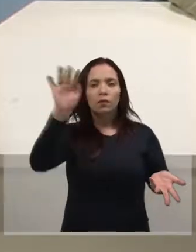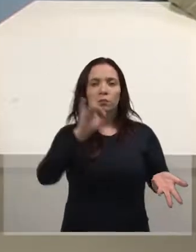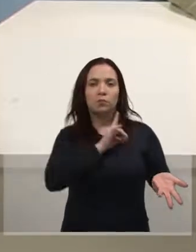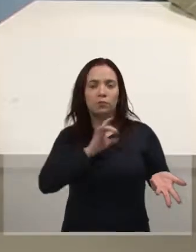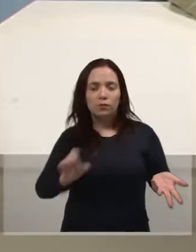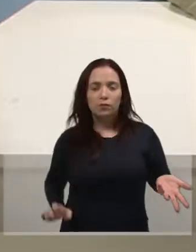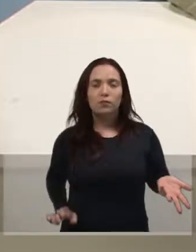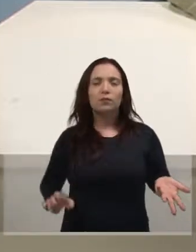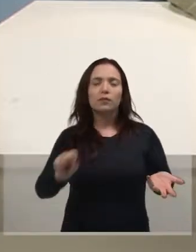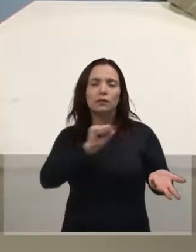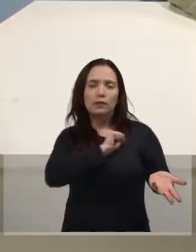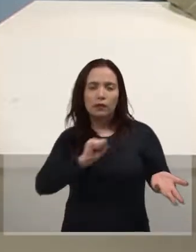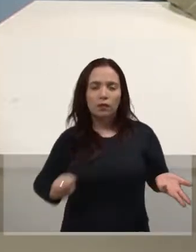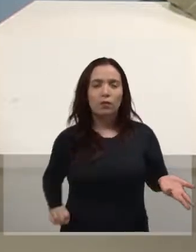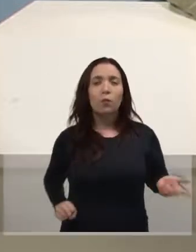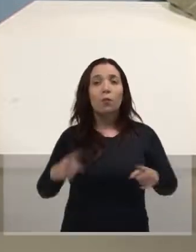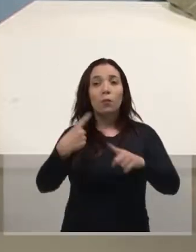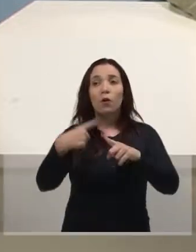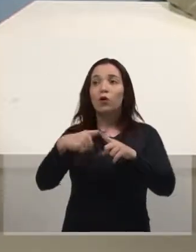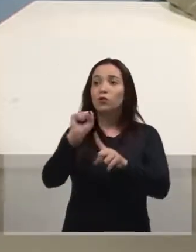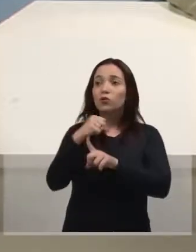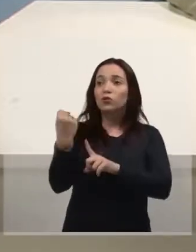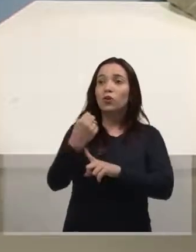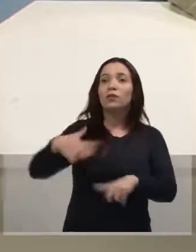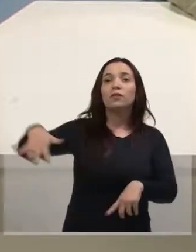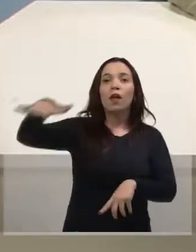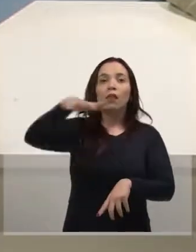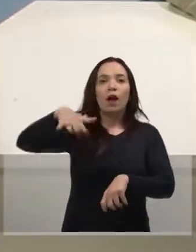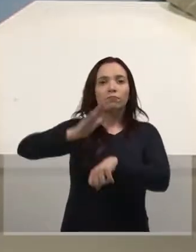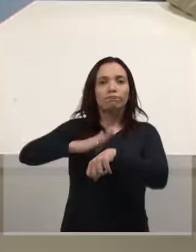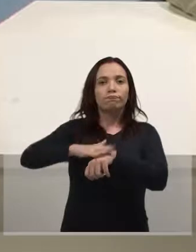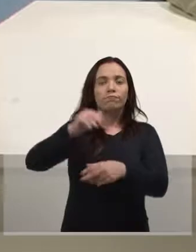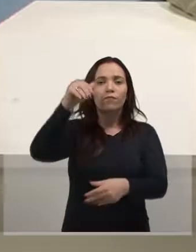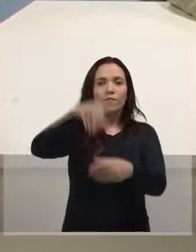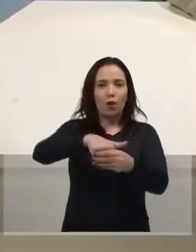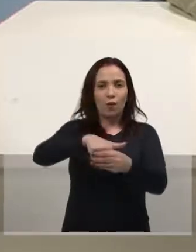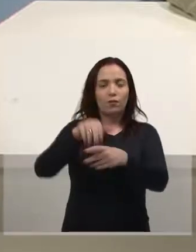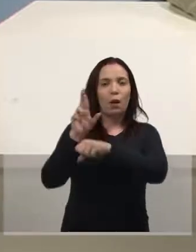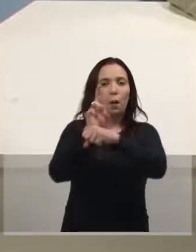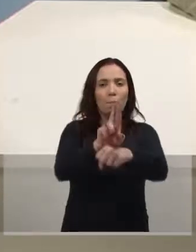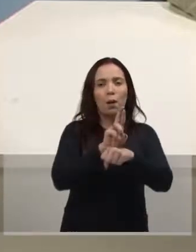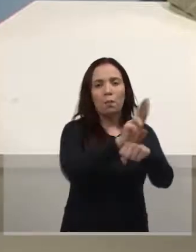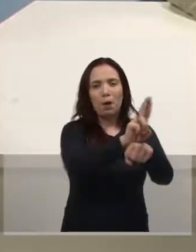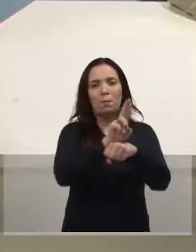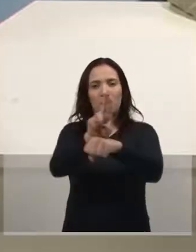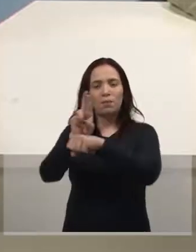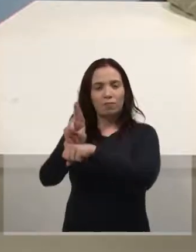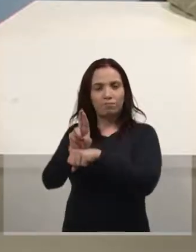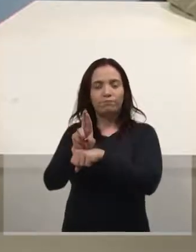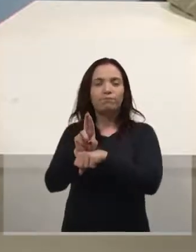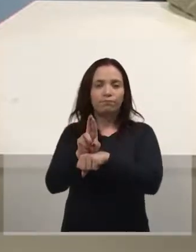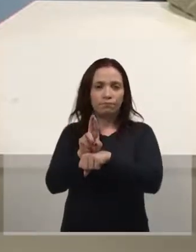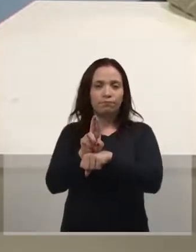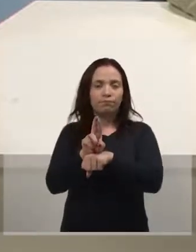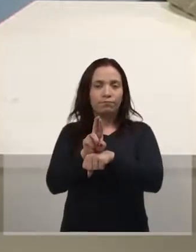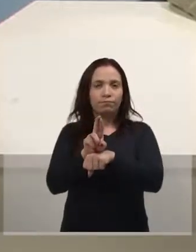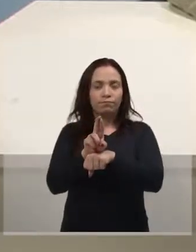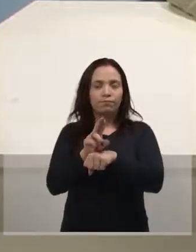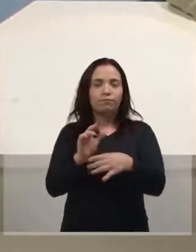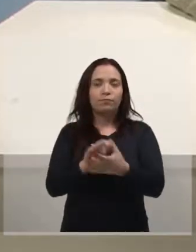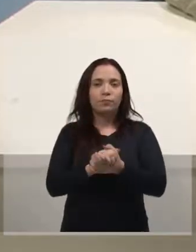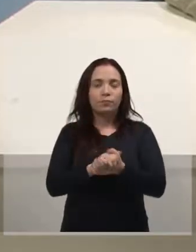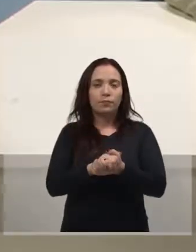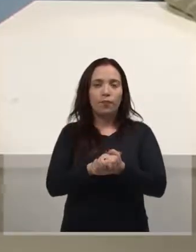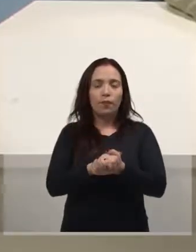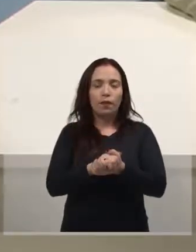também, principalmente porque é quem vota e a questão do e peso quem é representada nesse processo de peso e contrapeso. De peso e